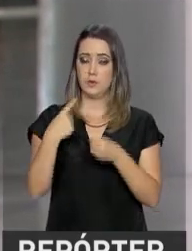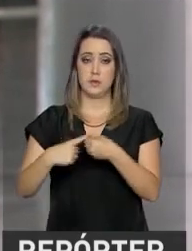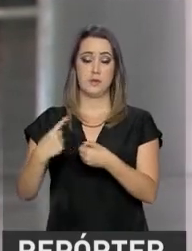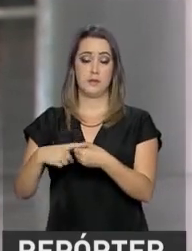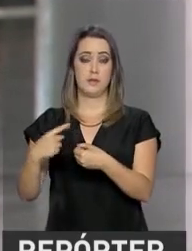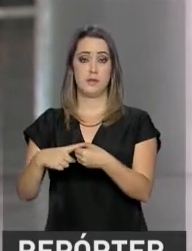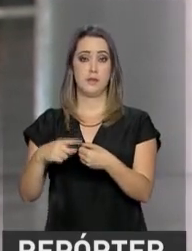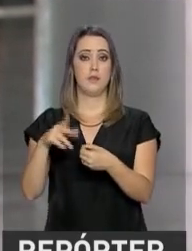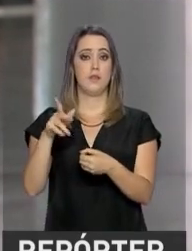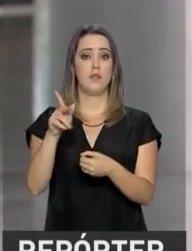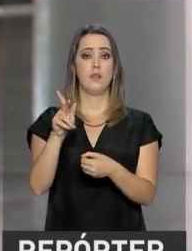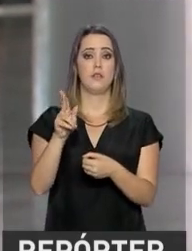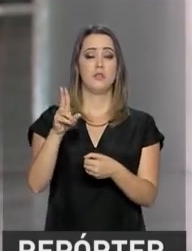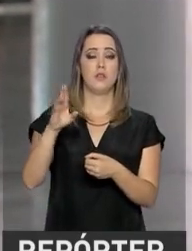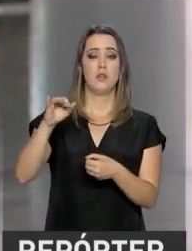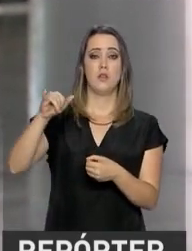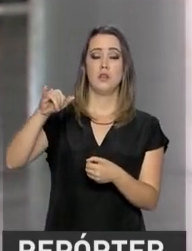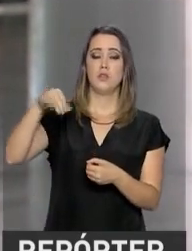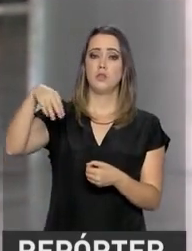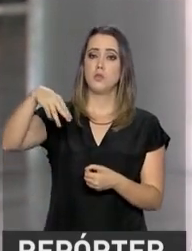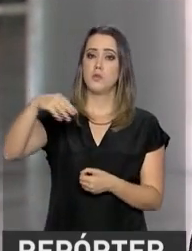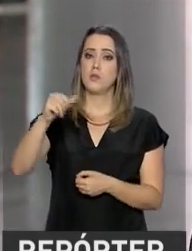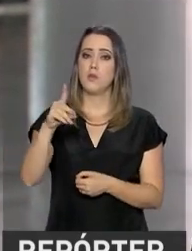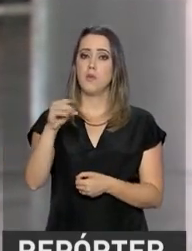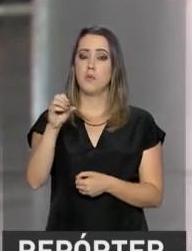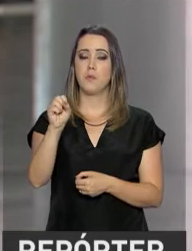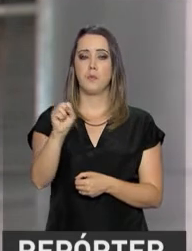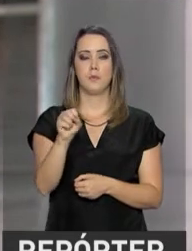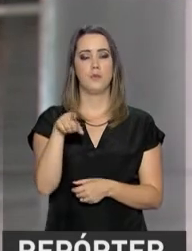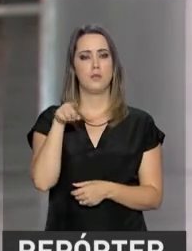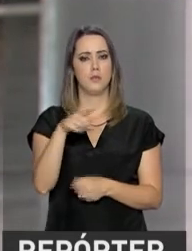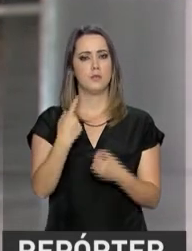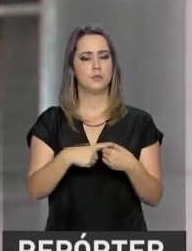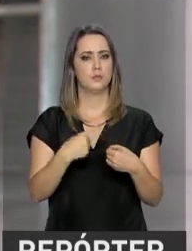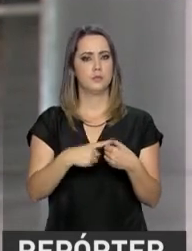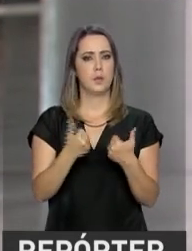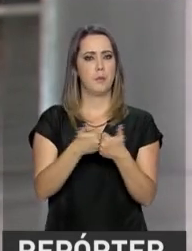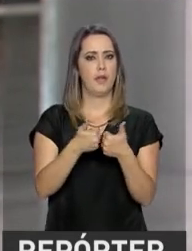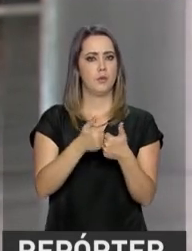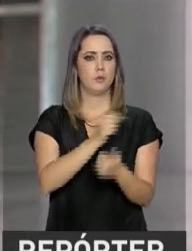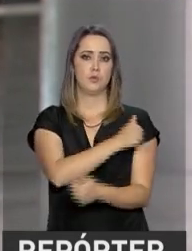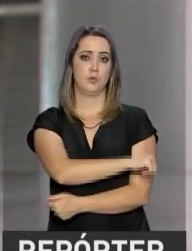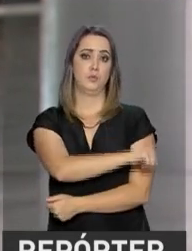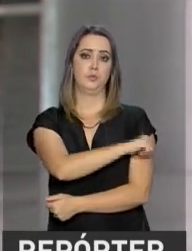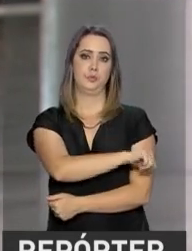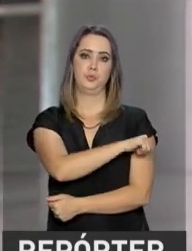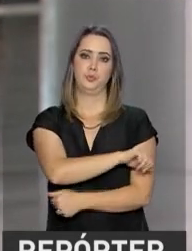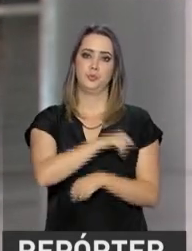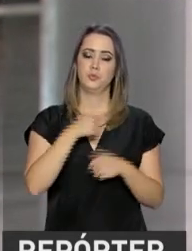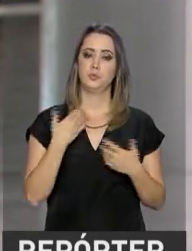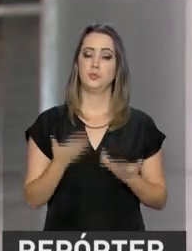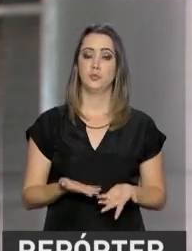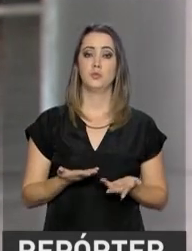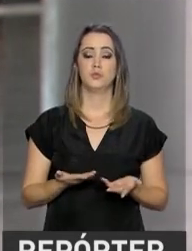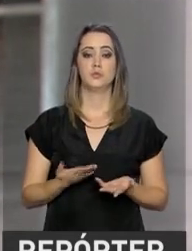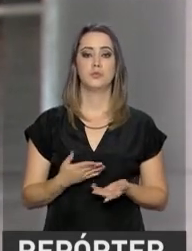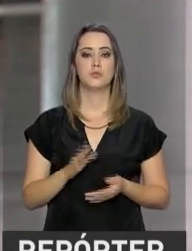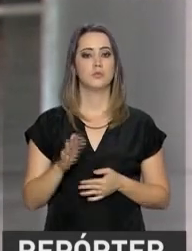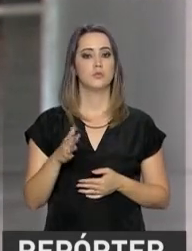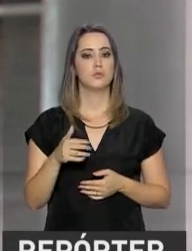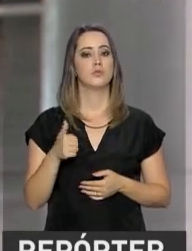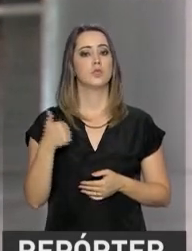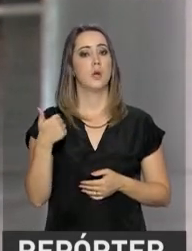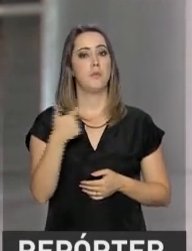queimados no estado do rio de janeiro justamente é na região metropolitana e da capital fluminense com isso roberto cerca de